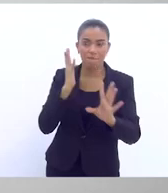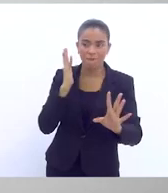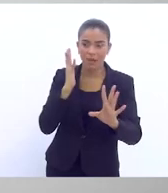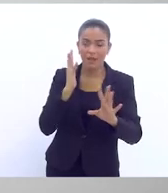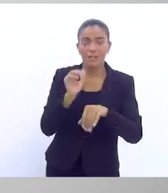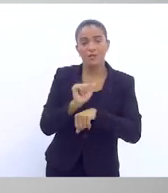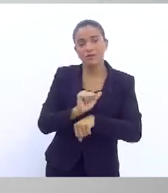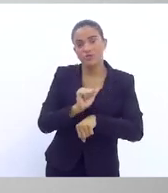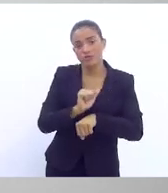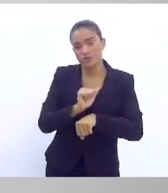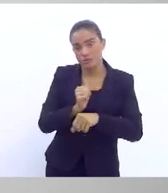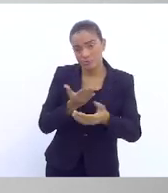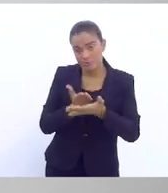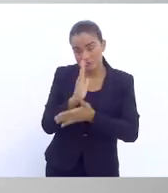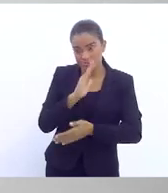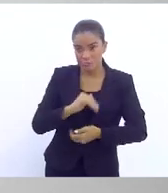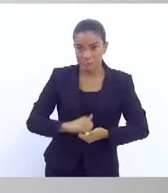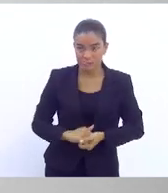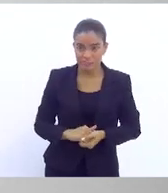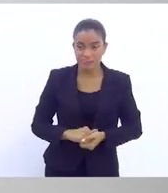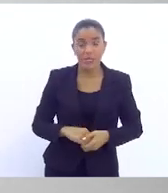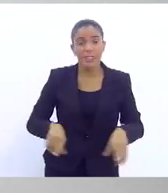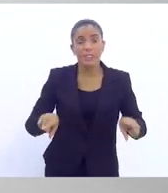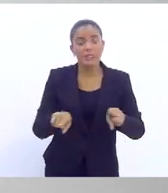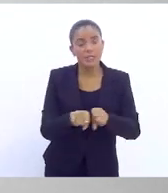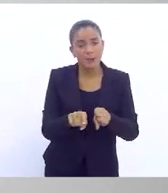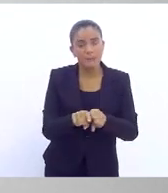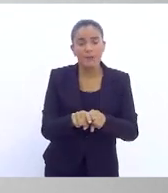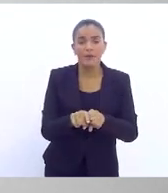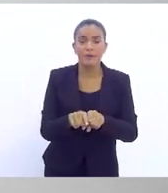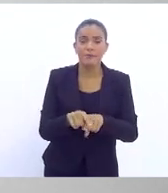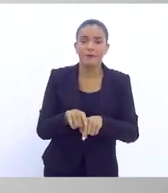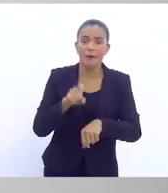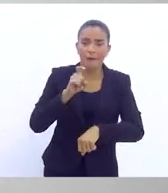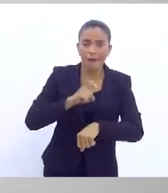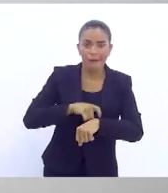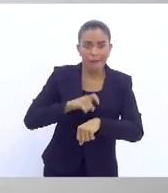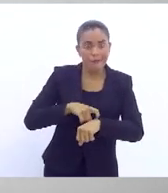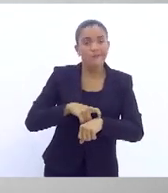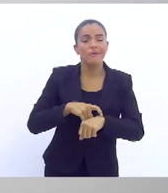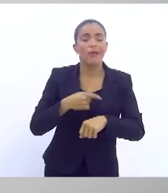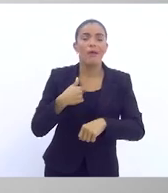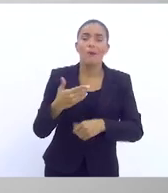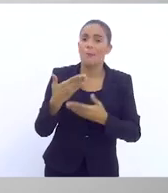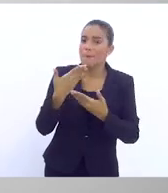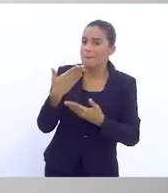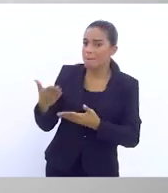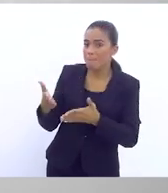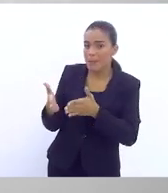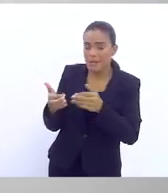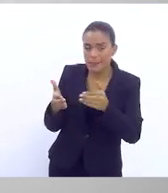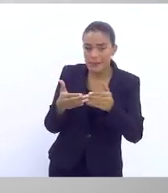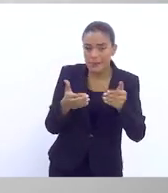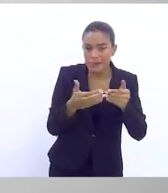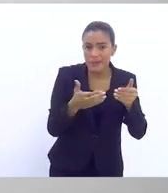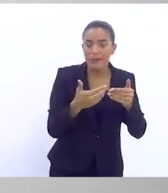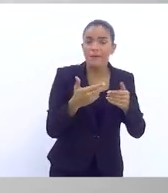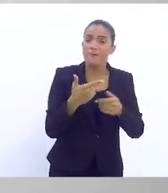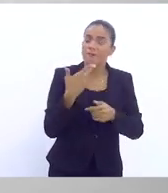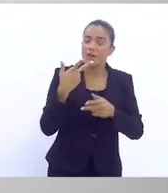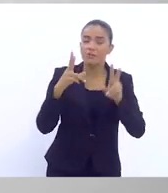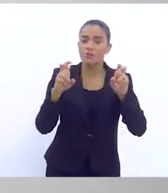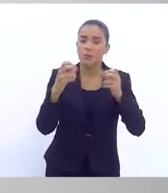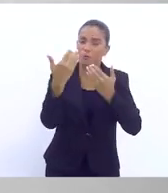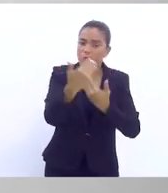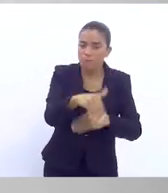aguardando e ao mesmo tempo Solicitei para quem te tratasse de um concurso